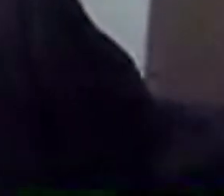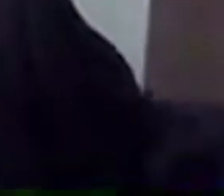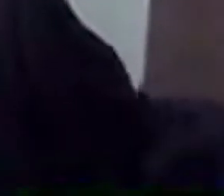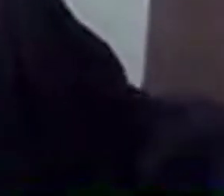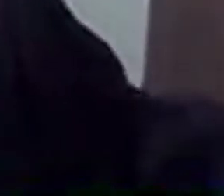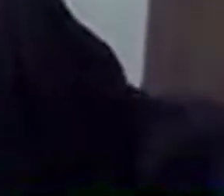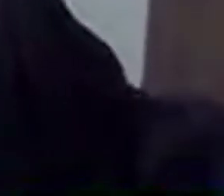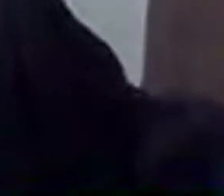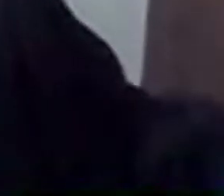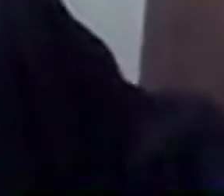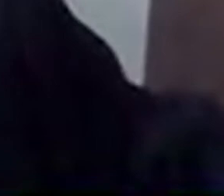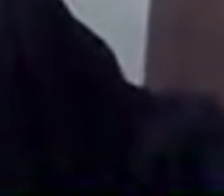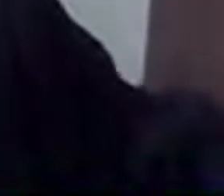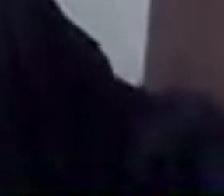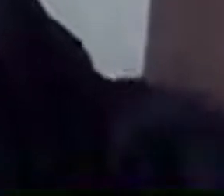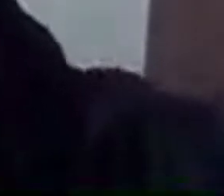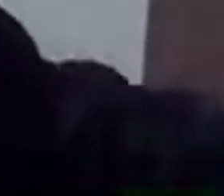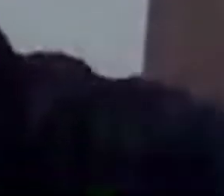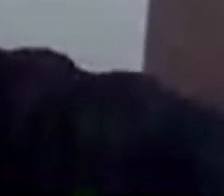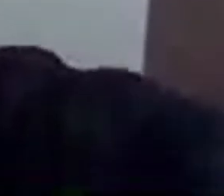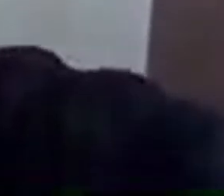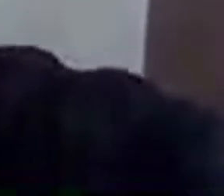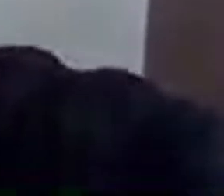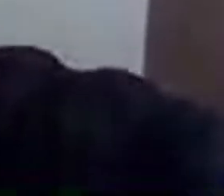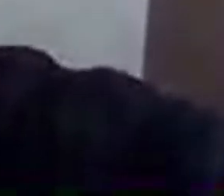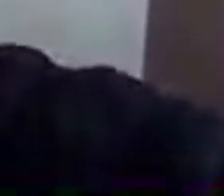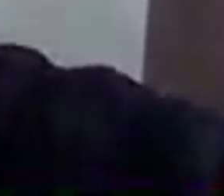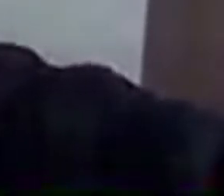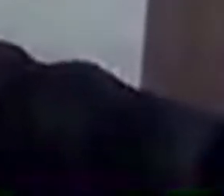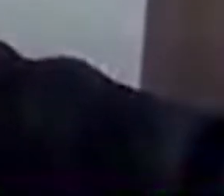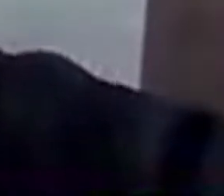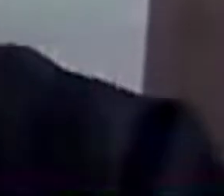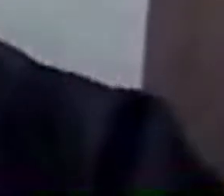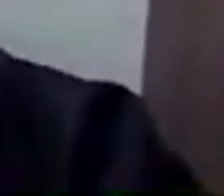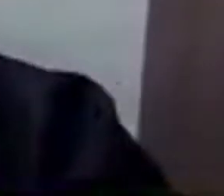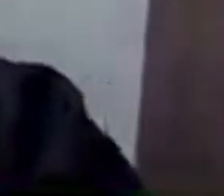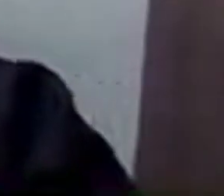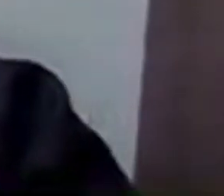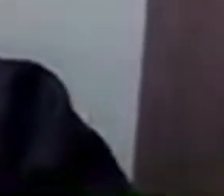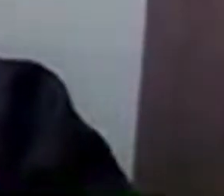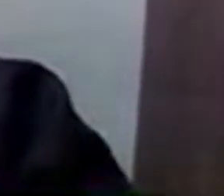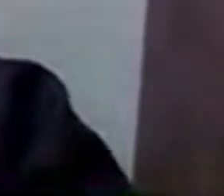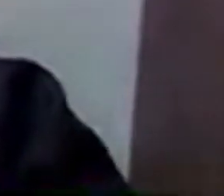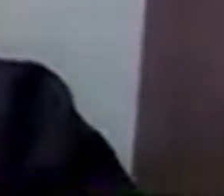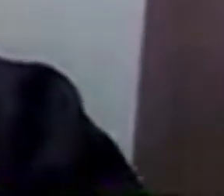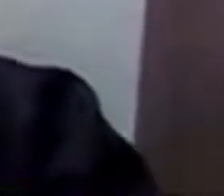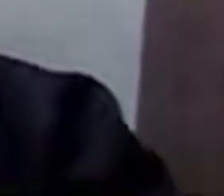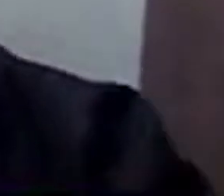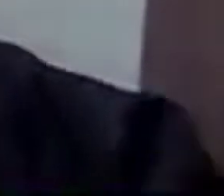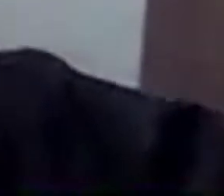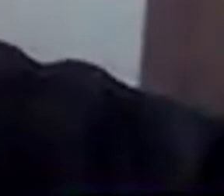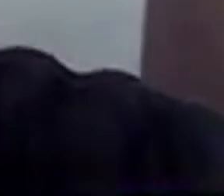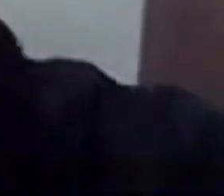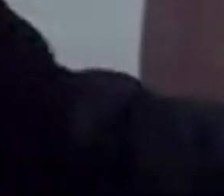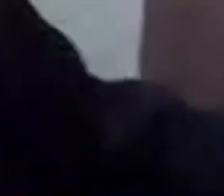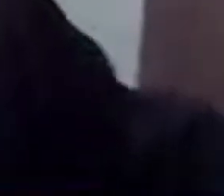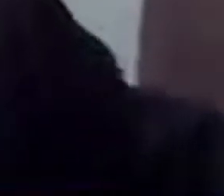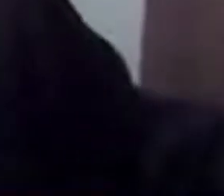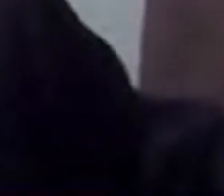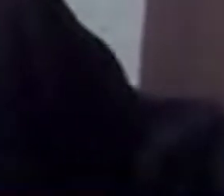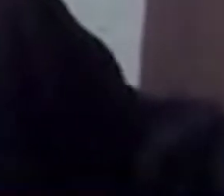nossa época de corredoria, e a gente precisa detalhar mais isso. Porque, grosso modo,